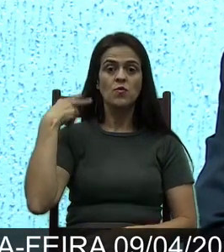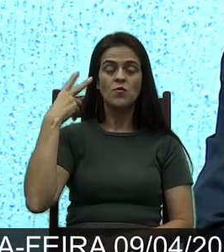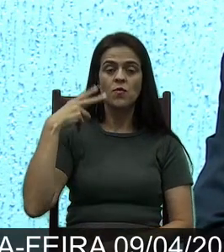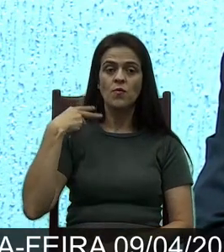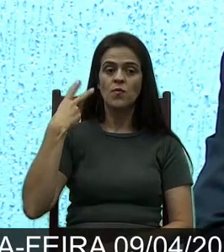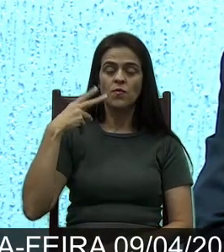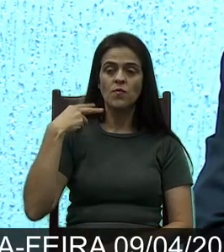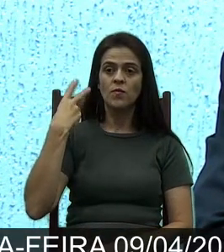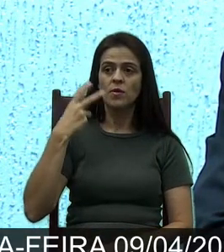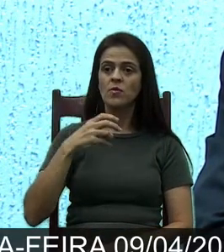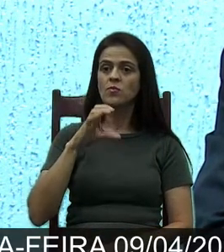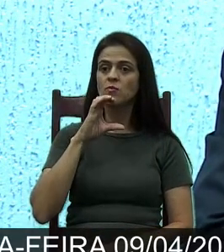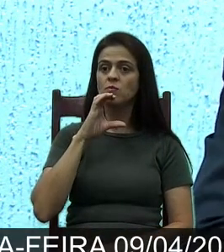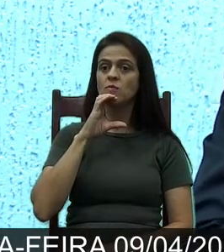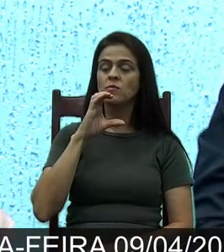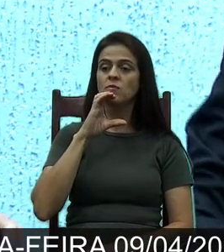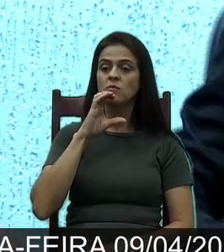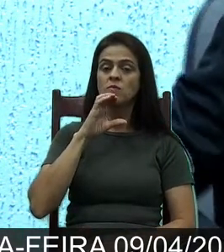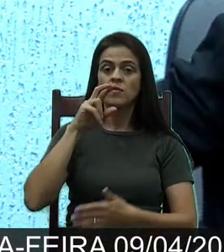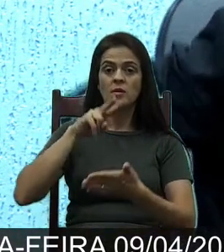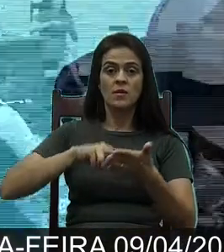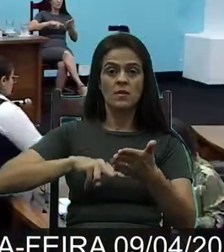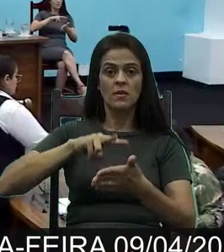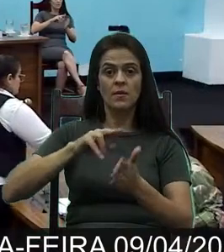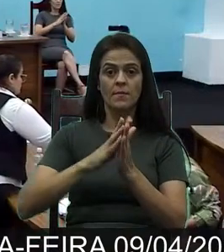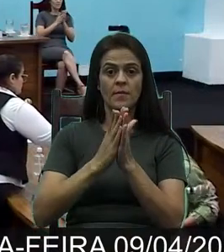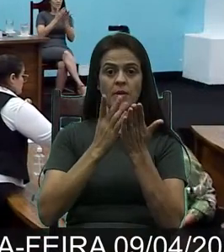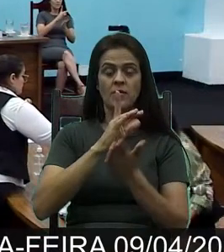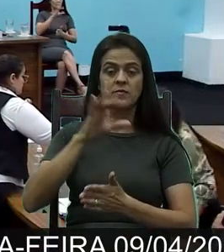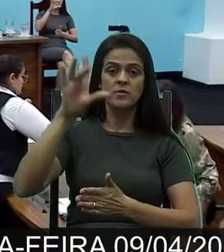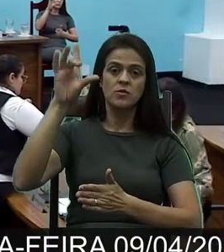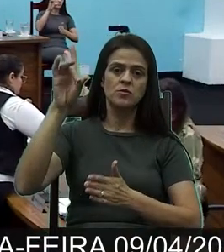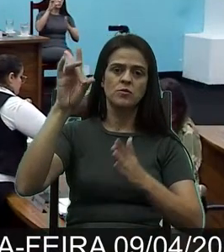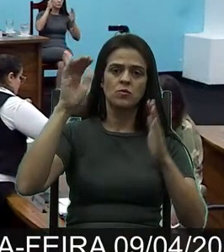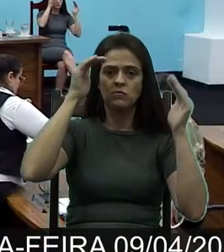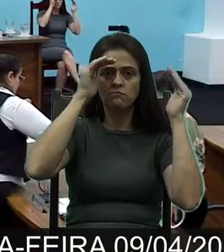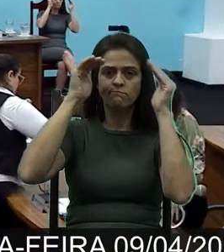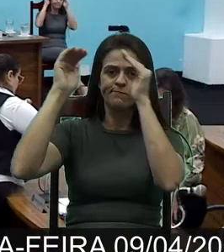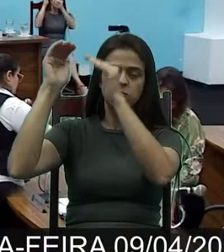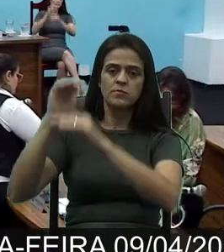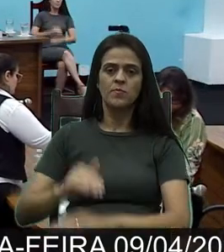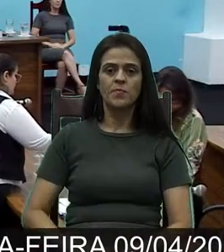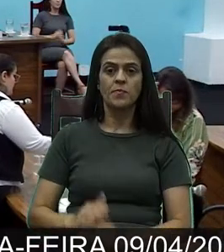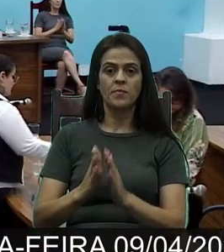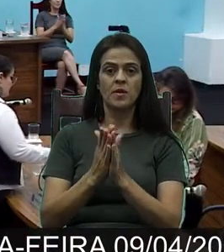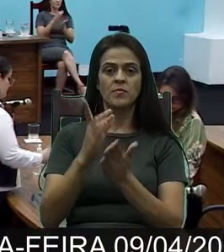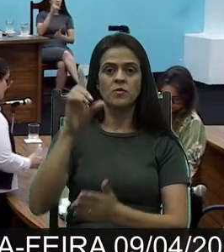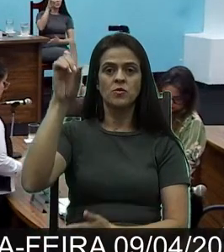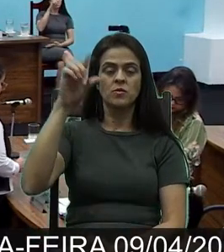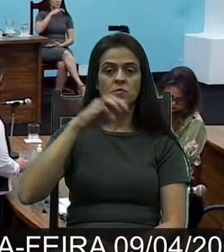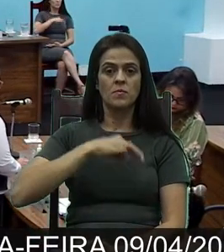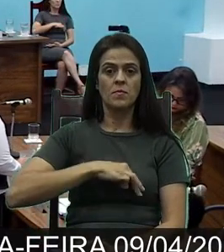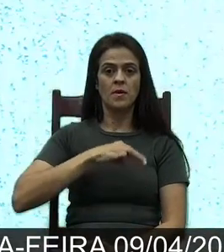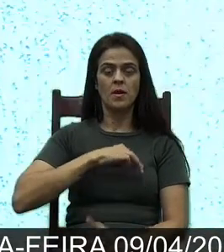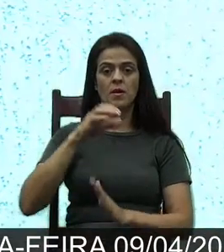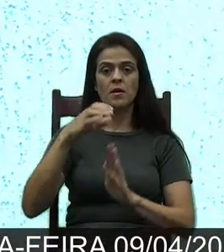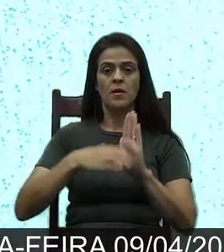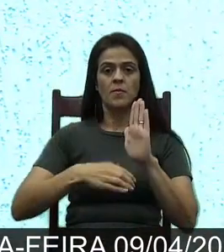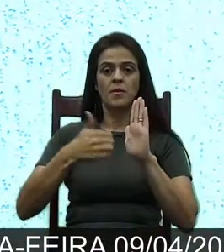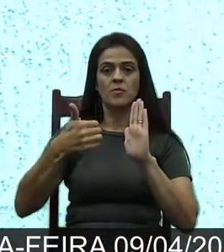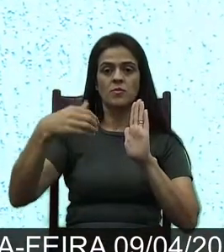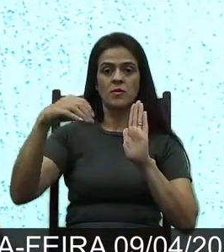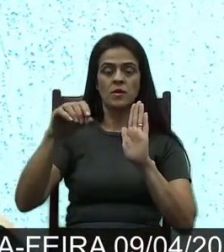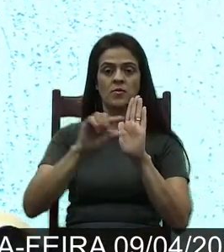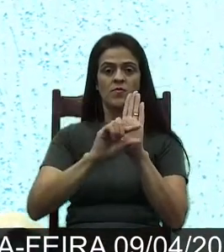faça a leitura de um trecho da Bíblia Sagrada, todos em posição de respeito. Marcos, capítulo 10, versículos